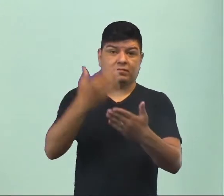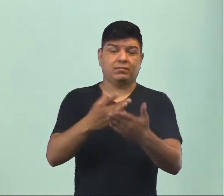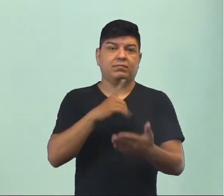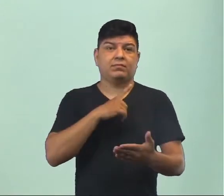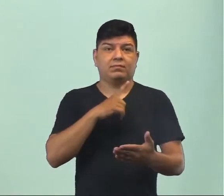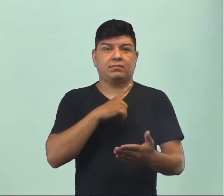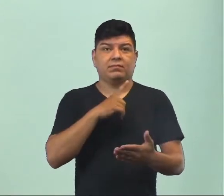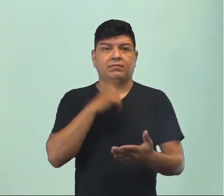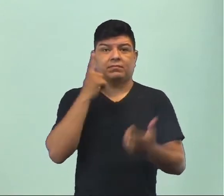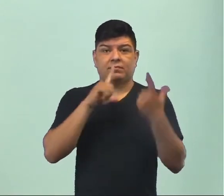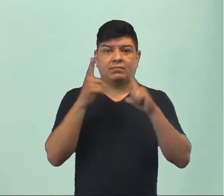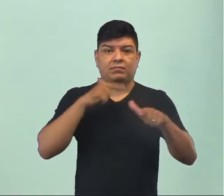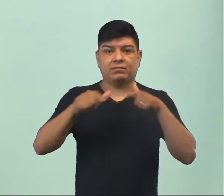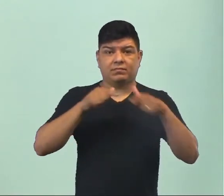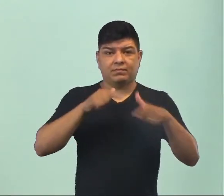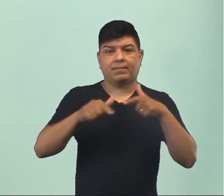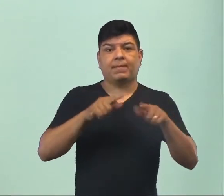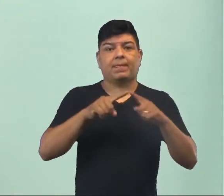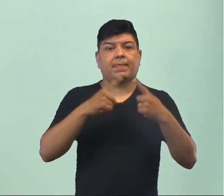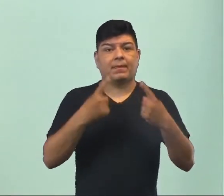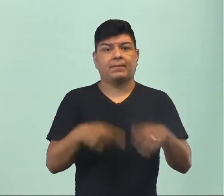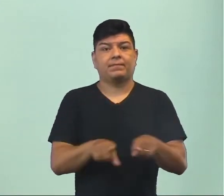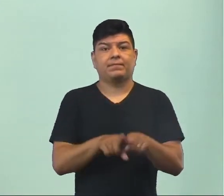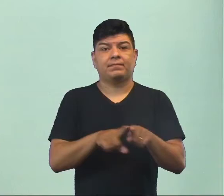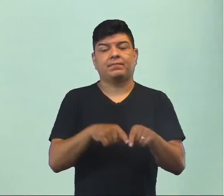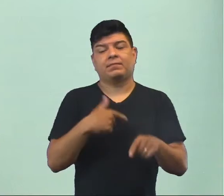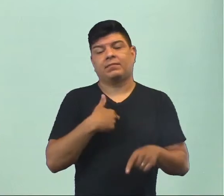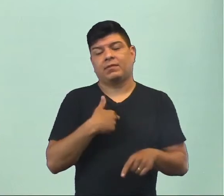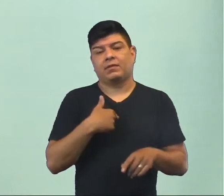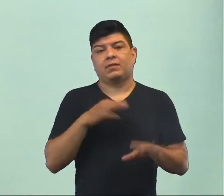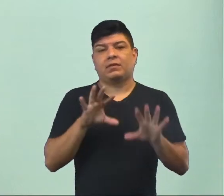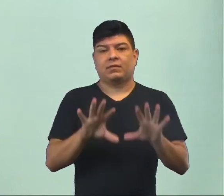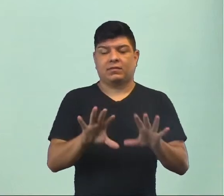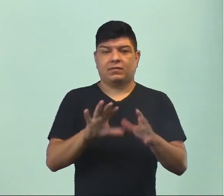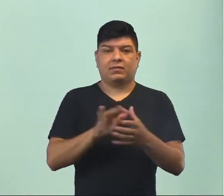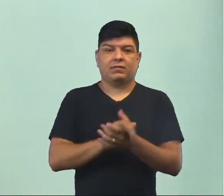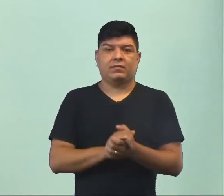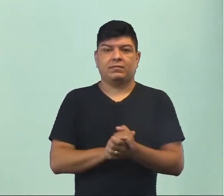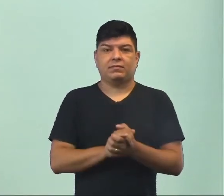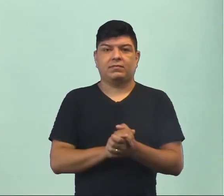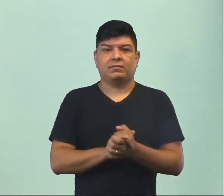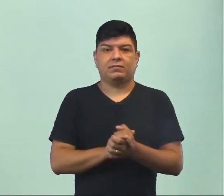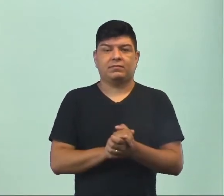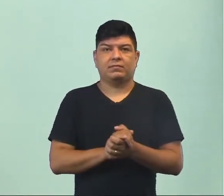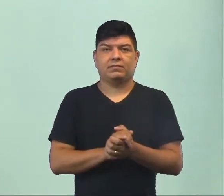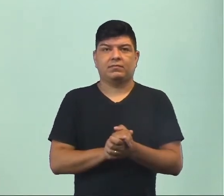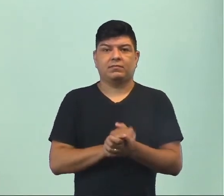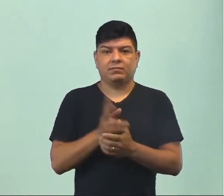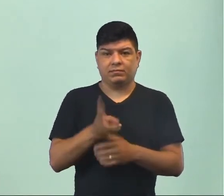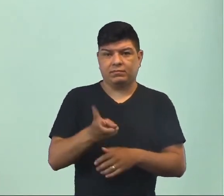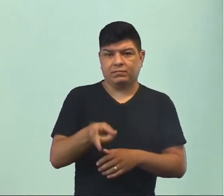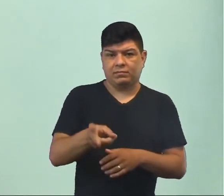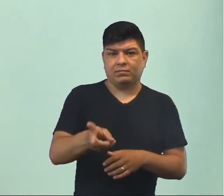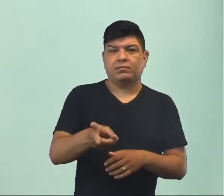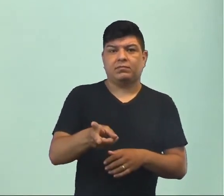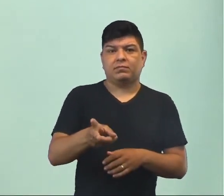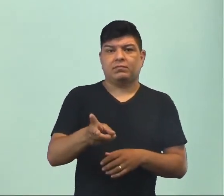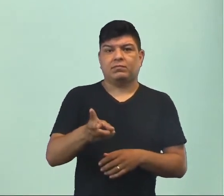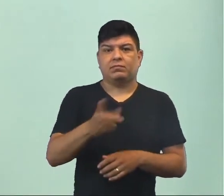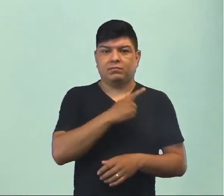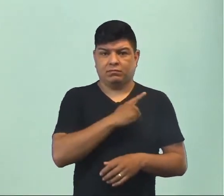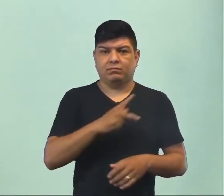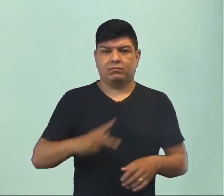grandes conquistas trabalhistas. No entanto, o Getúlio, da forma como ele se mantém no poder, né, da forma como